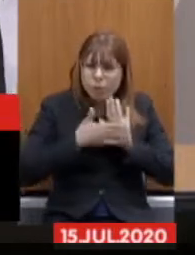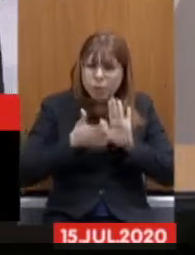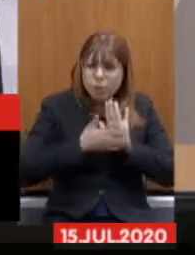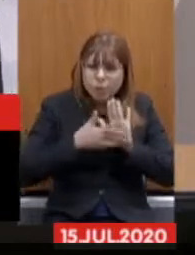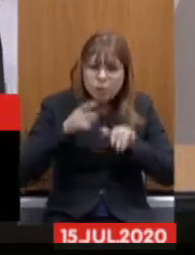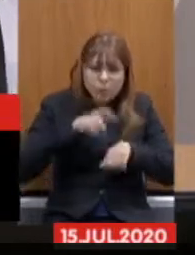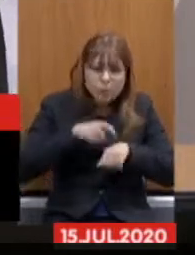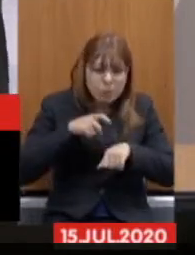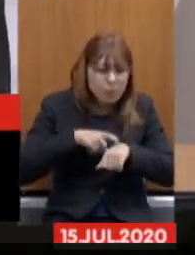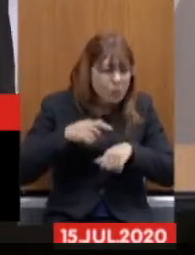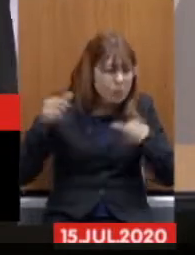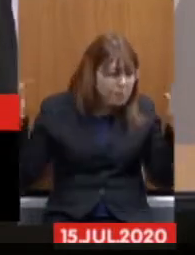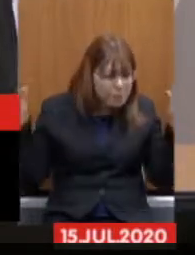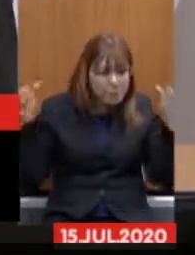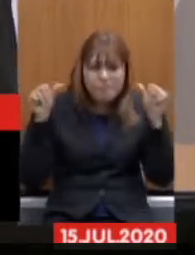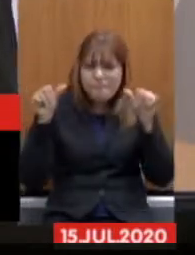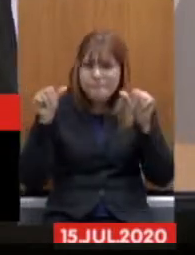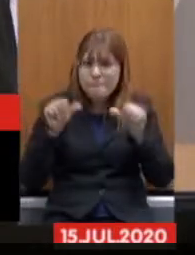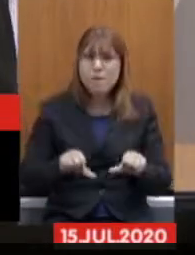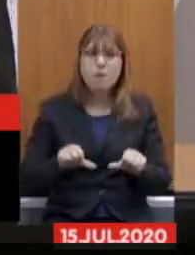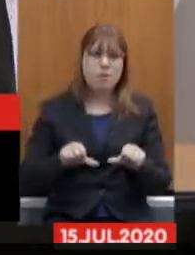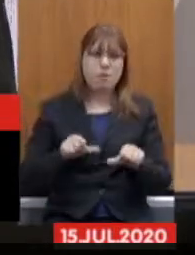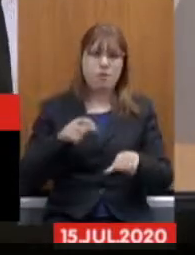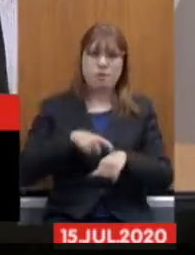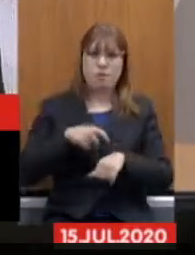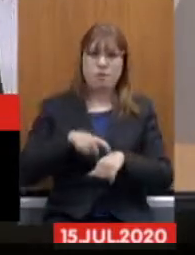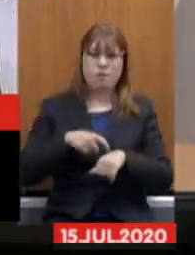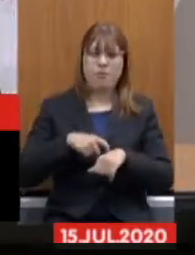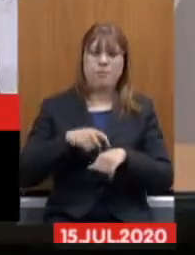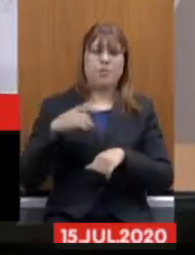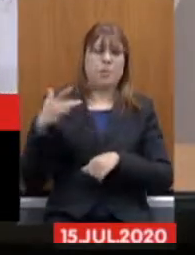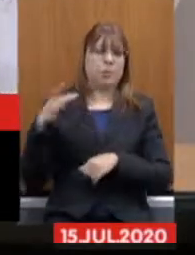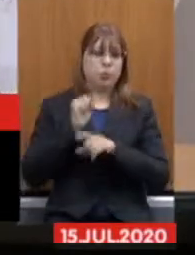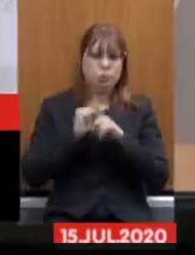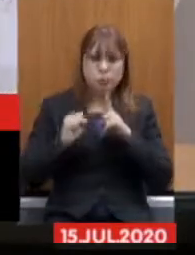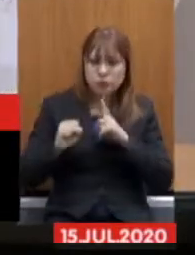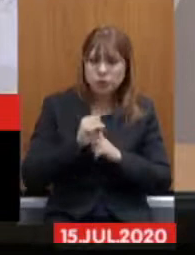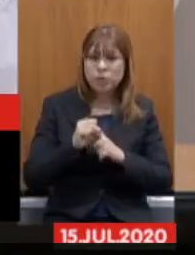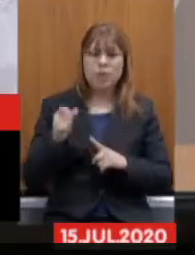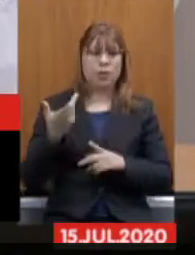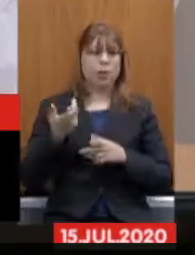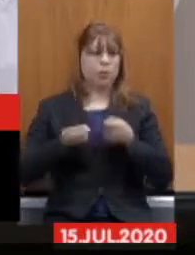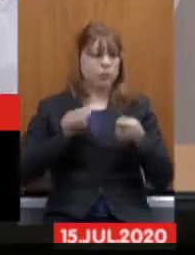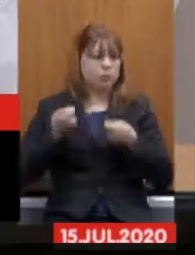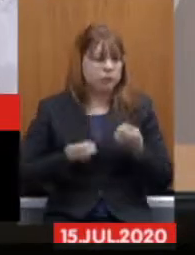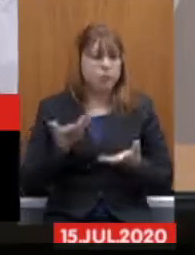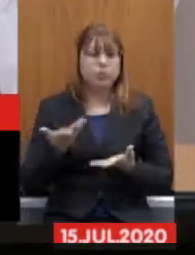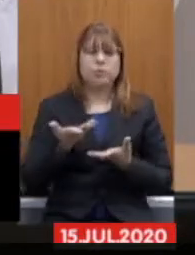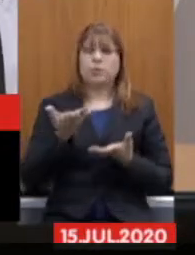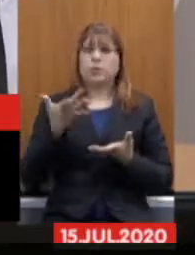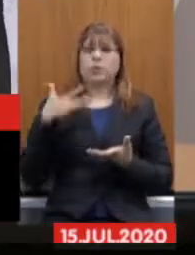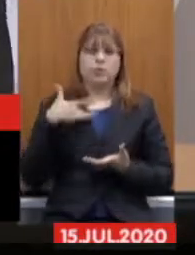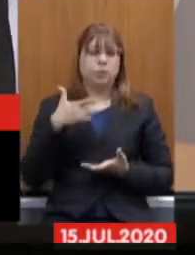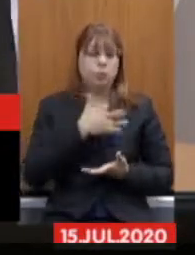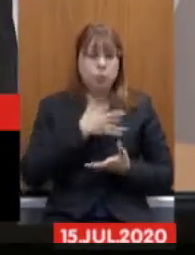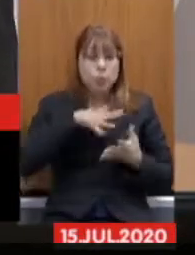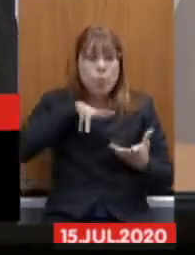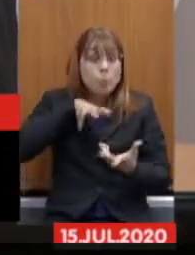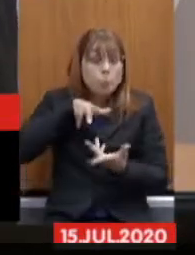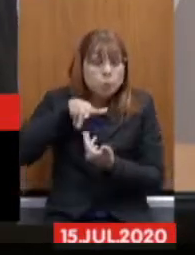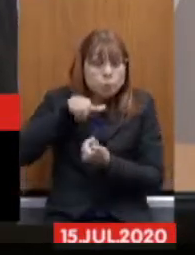tragédia socioeconômica sanitária do mundo do mundo maior que a queda das bolsas de 1929